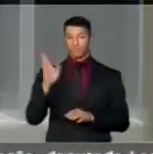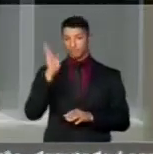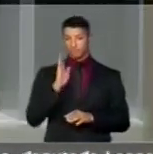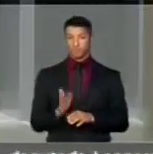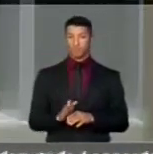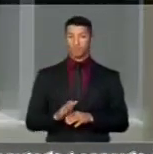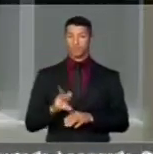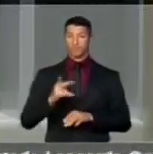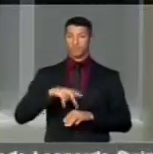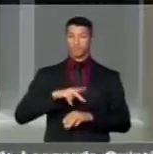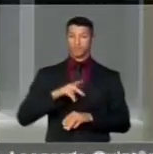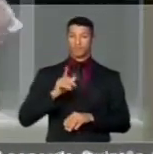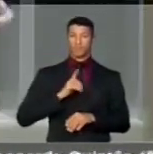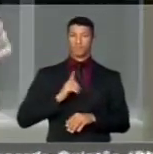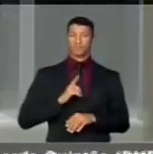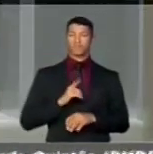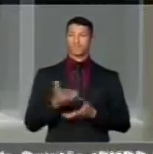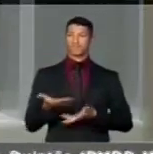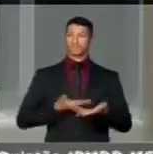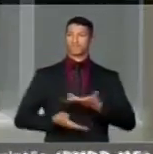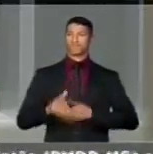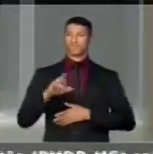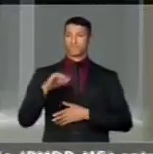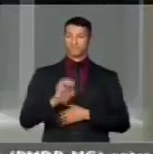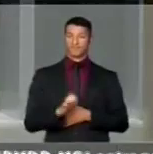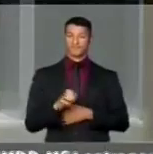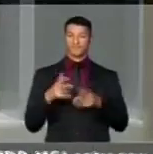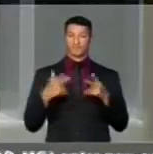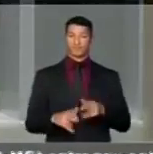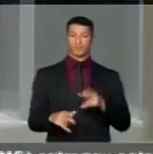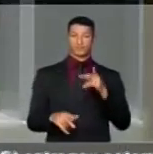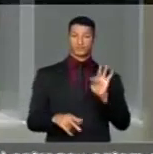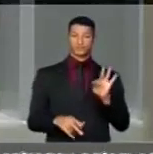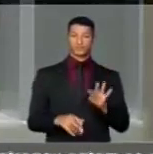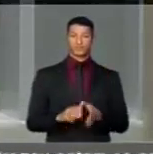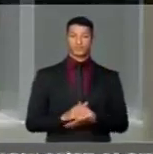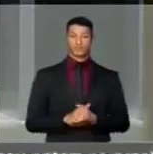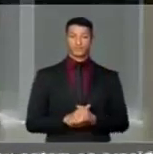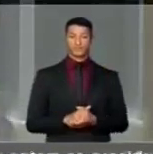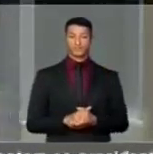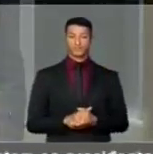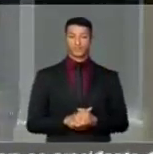país um partido esteve tão envolvido com o crime organizado quanto o Partido dos Trabalhadores.